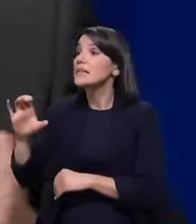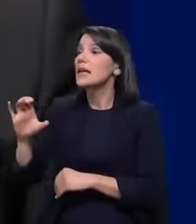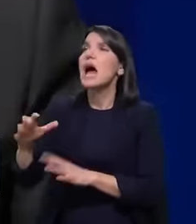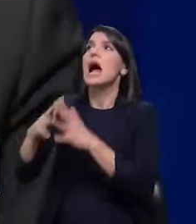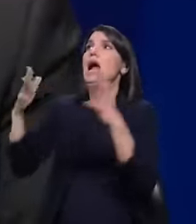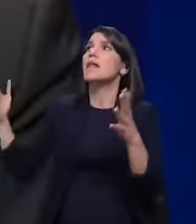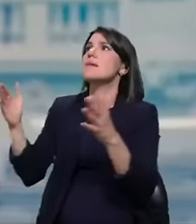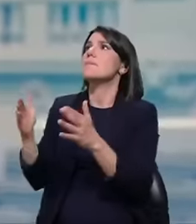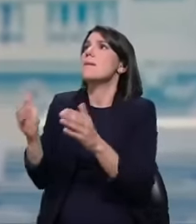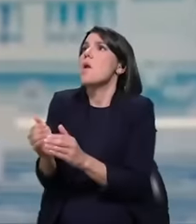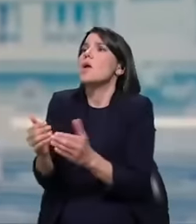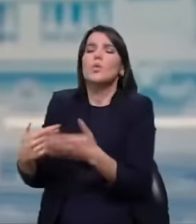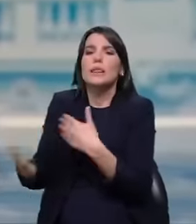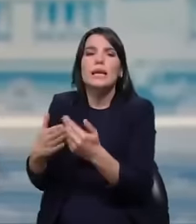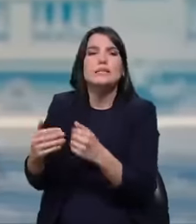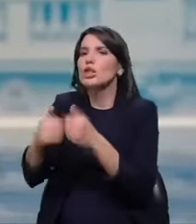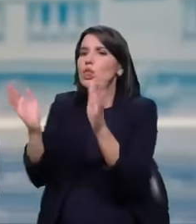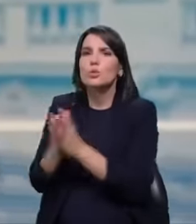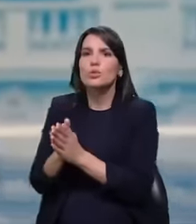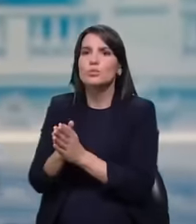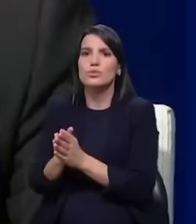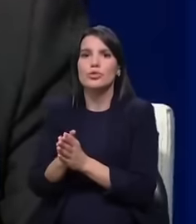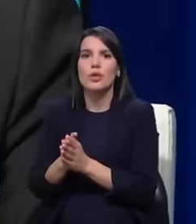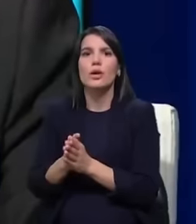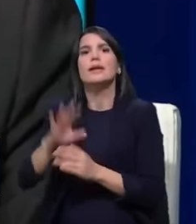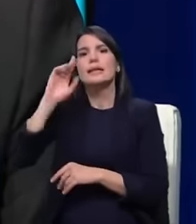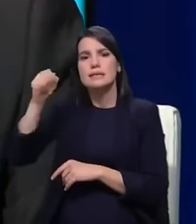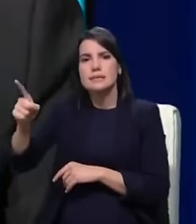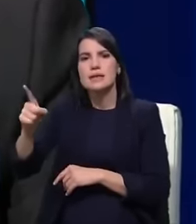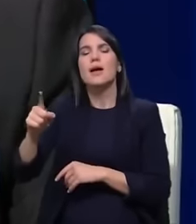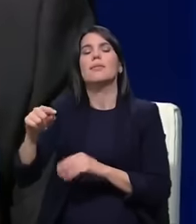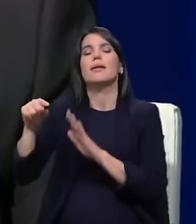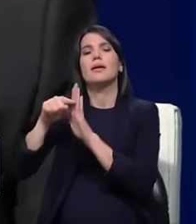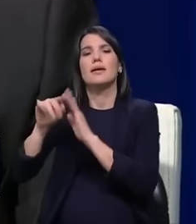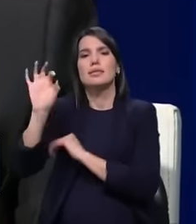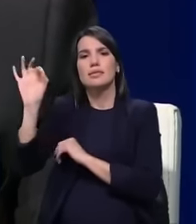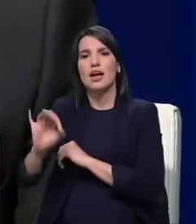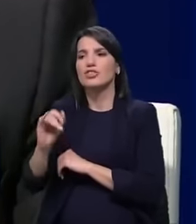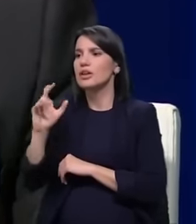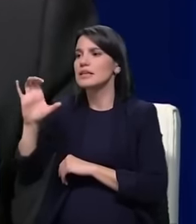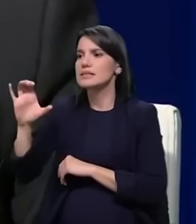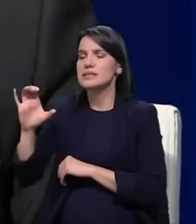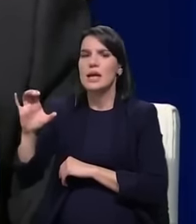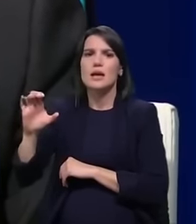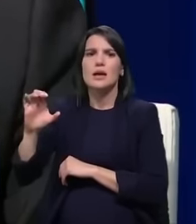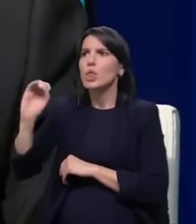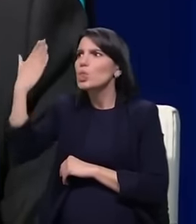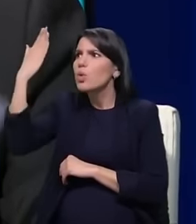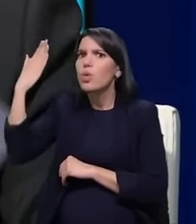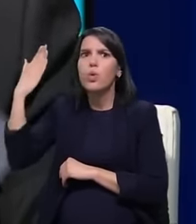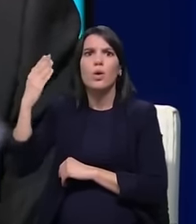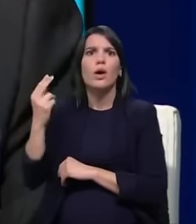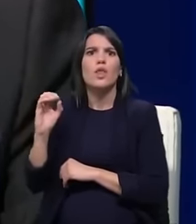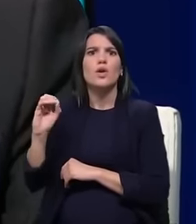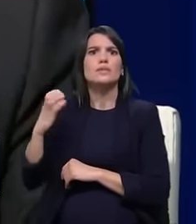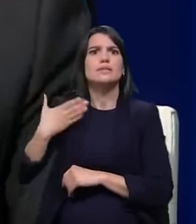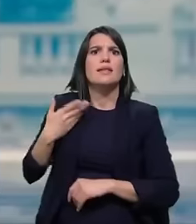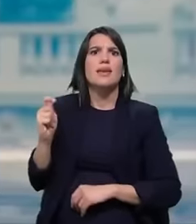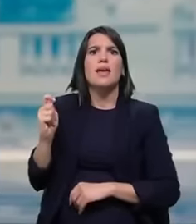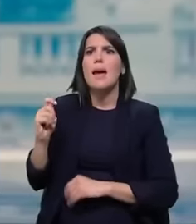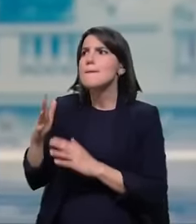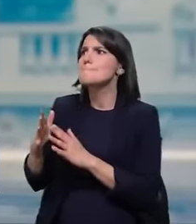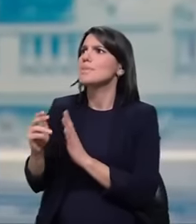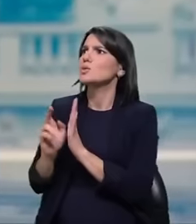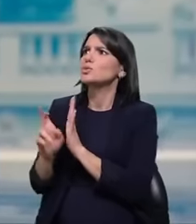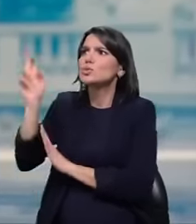médias, nem para as pequenas. Só os grandes é que pagam. A Mariana sabe muito bem que a taxa estatutária em Portugal de IRC é a mais alta da OCDE, é a segunda mais alta da OCDE.